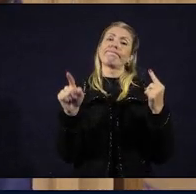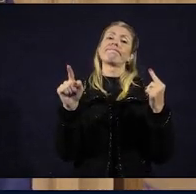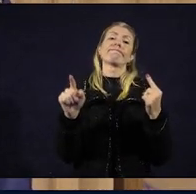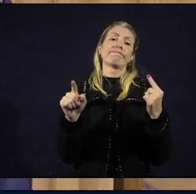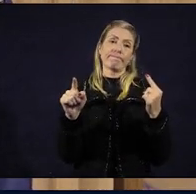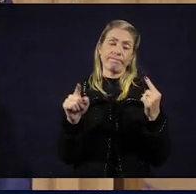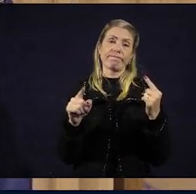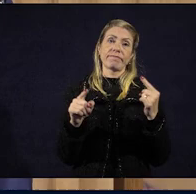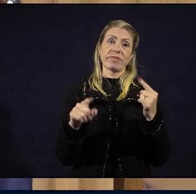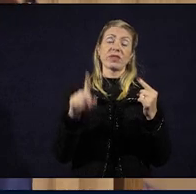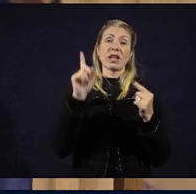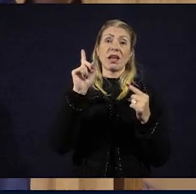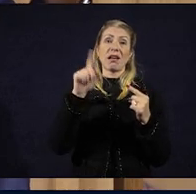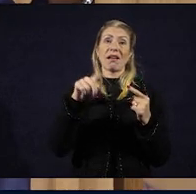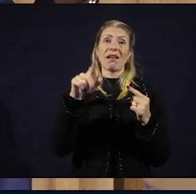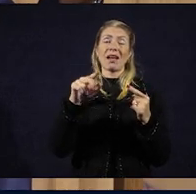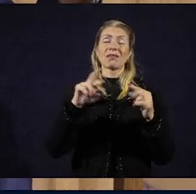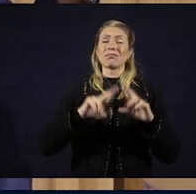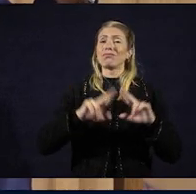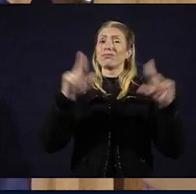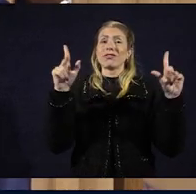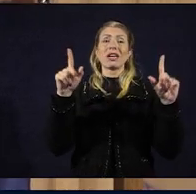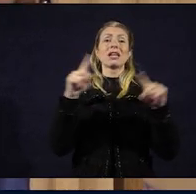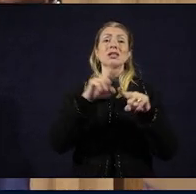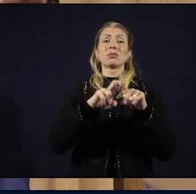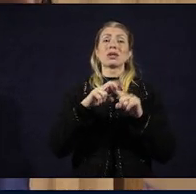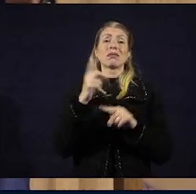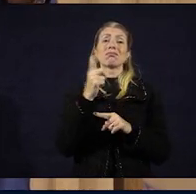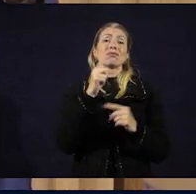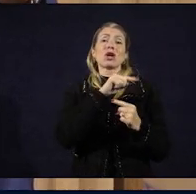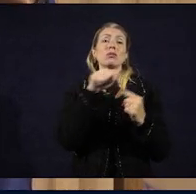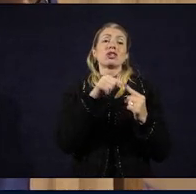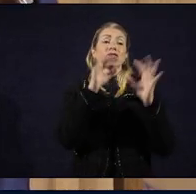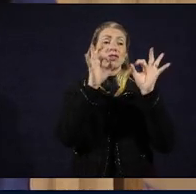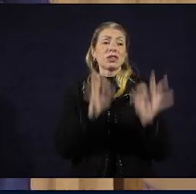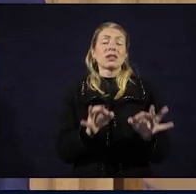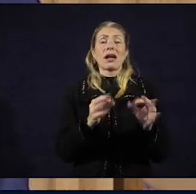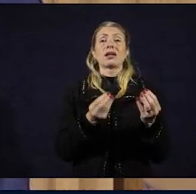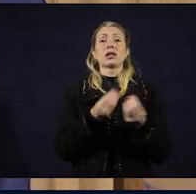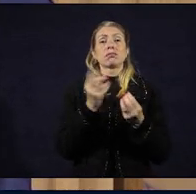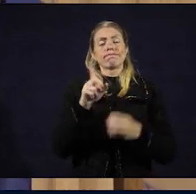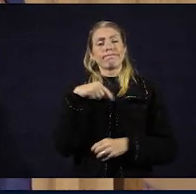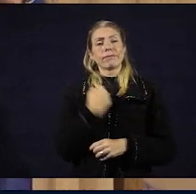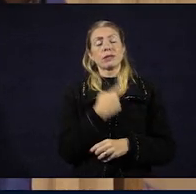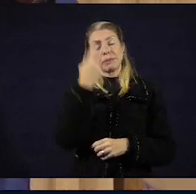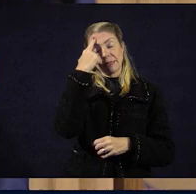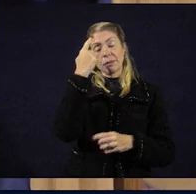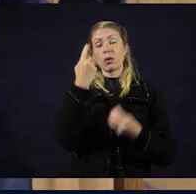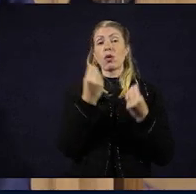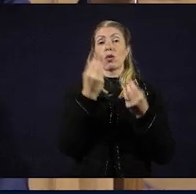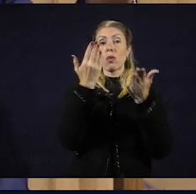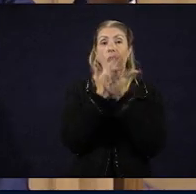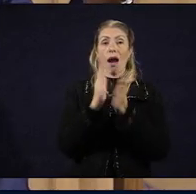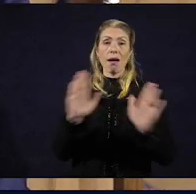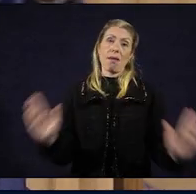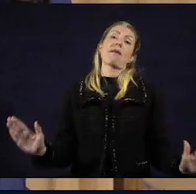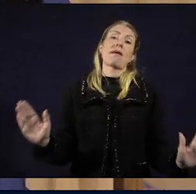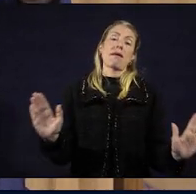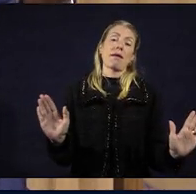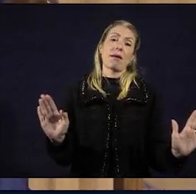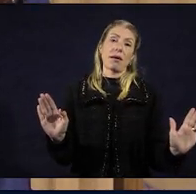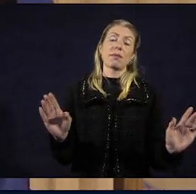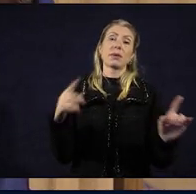tributária que não tem um menor sentido Então essas coisas Espero que acabem e acabem seja